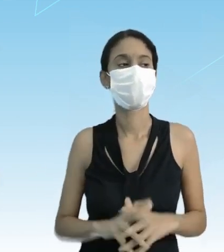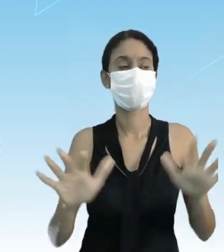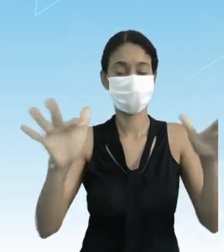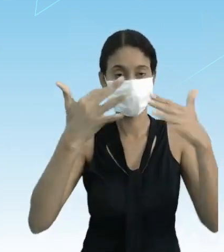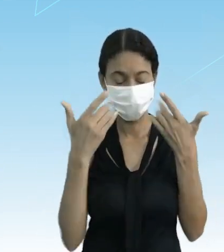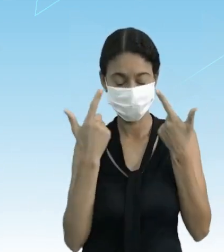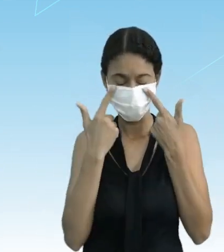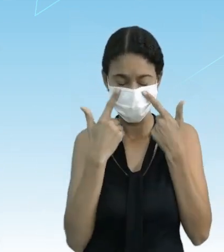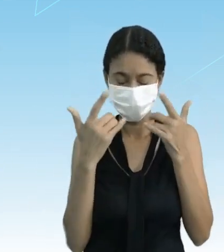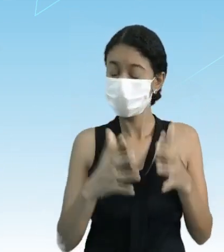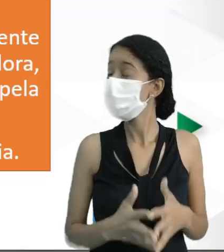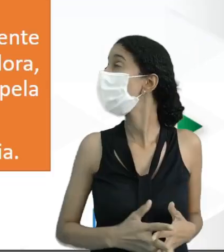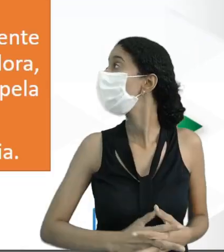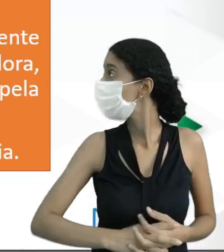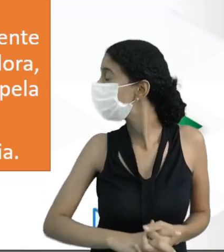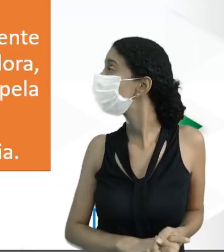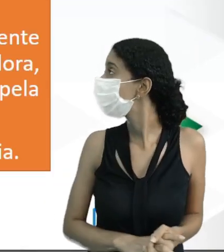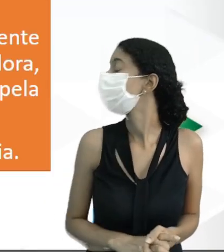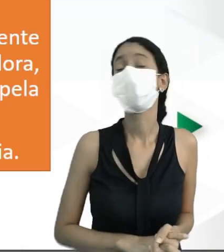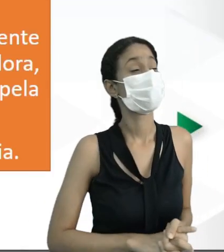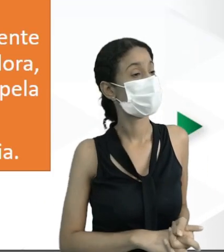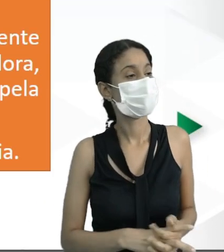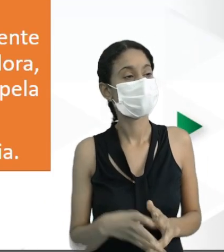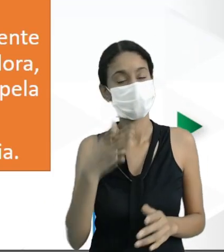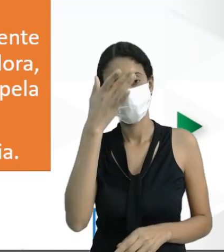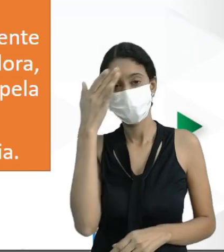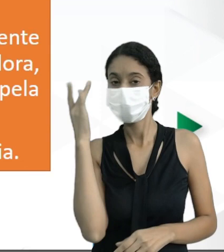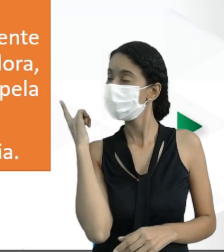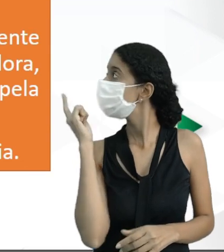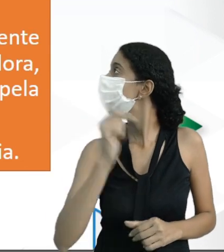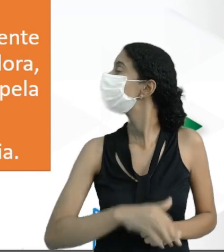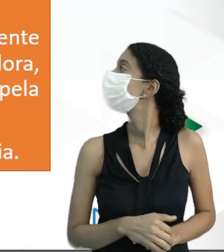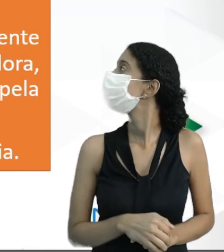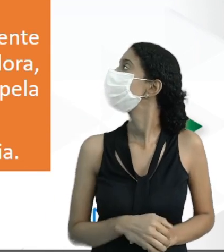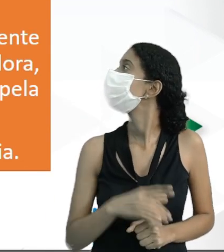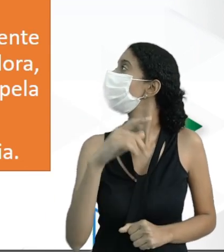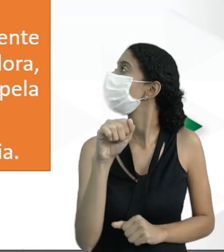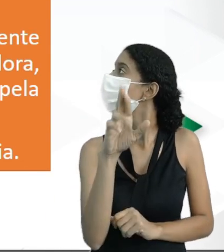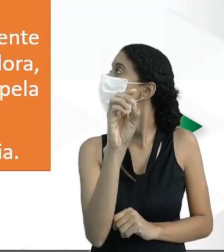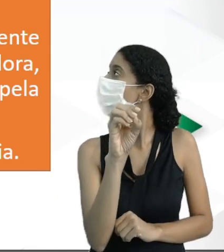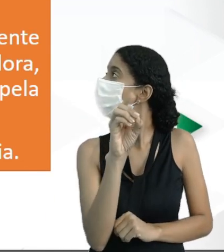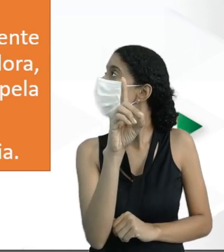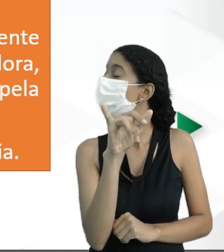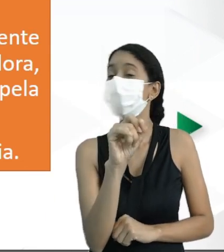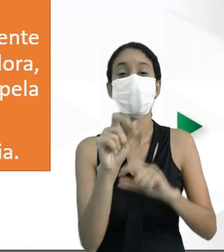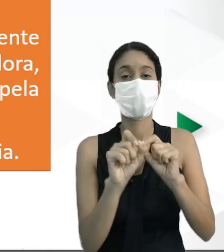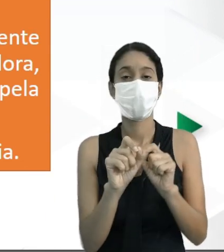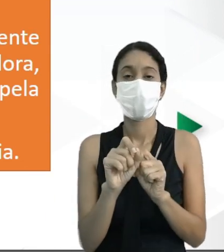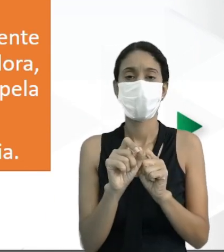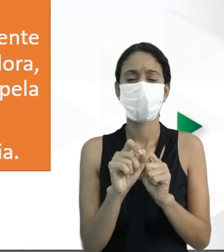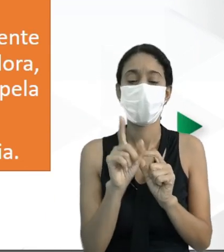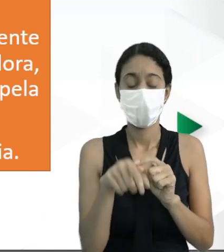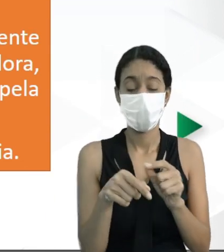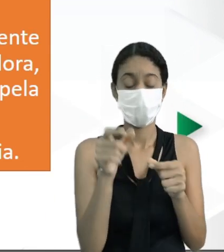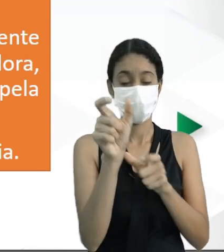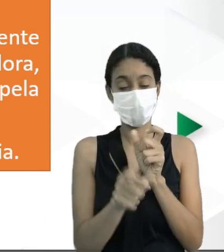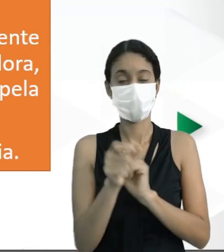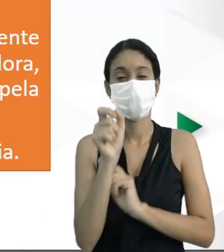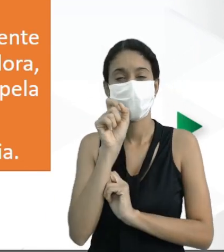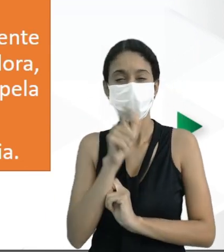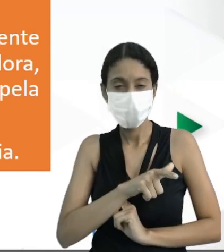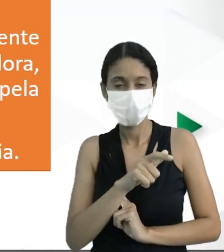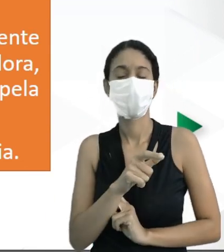Por isso é importante para o leitor o conhecimento de mundo. Esse conhecimento de mundo é o conhecimento que nós já